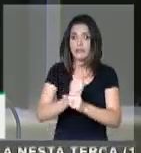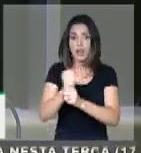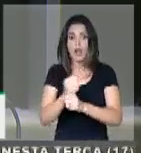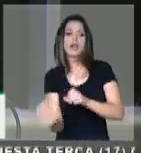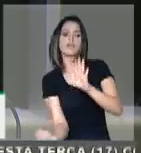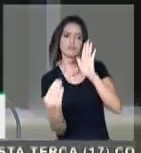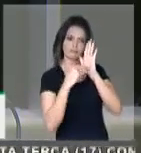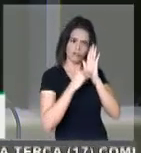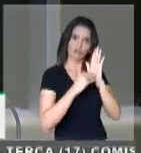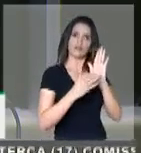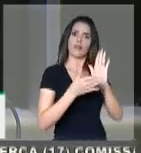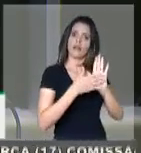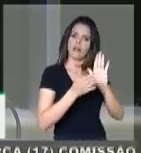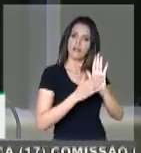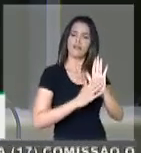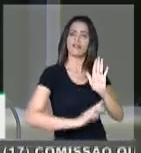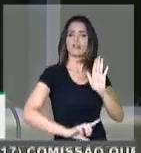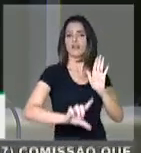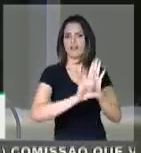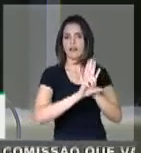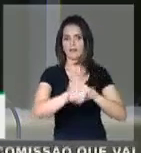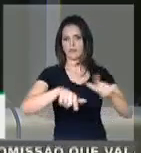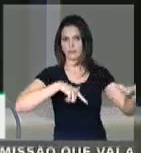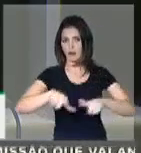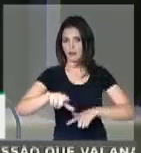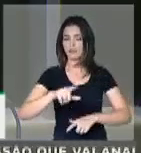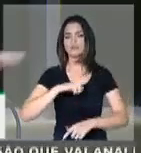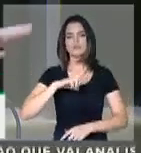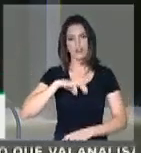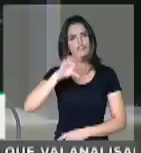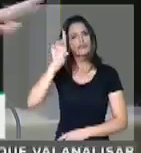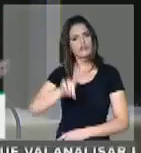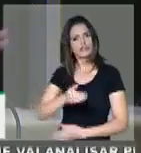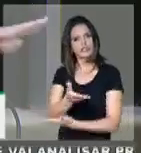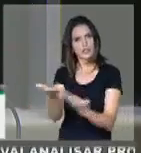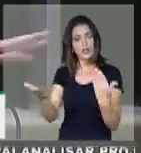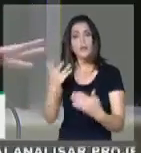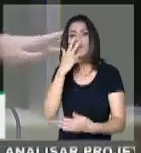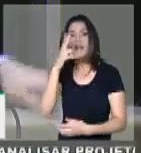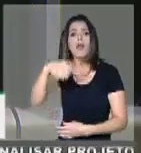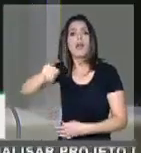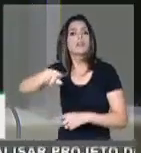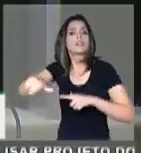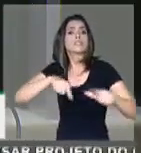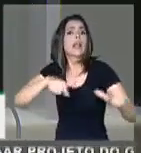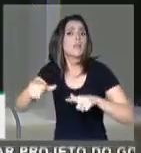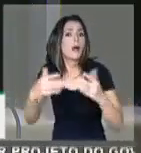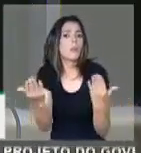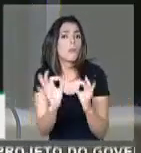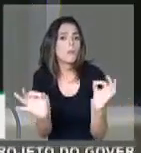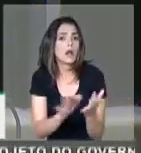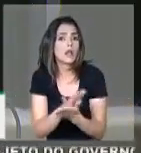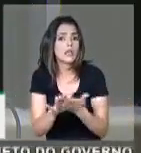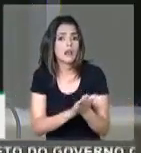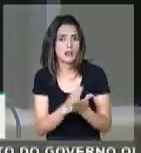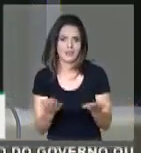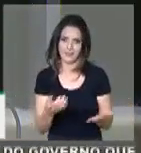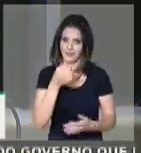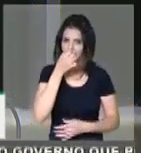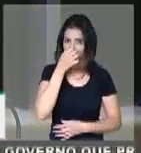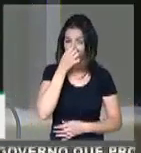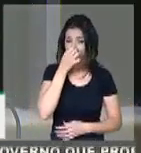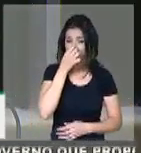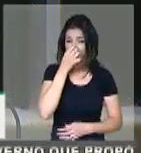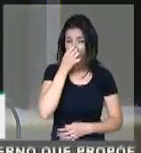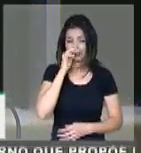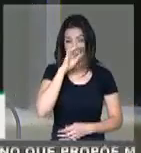acesso aos seus direitos nas leis trabalhistas. É como se eles não fossem trabalhadores. E foi a presidenta